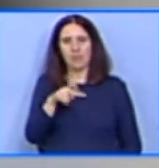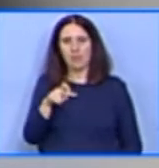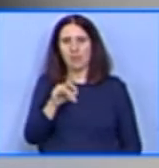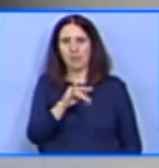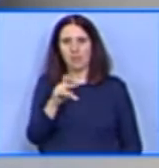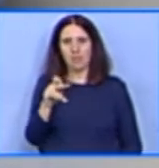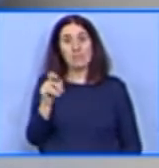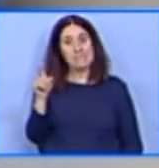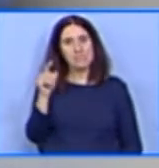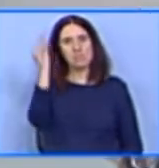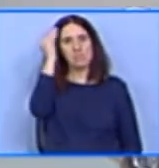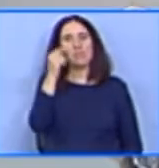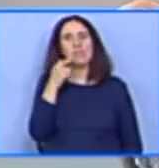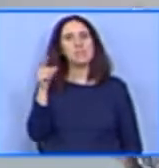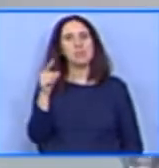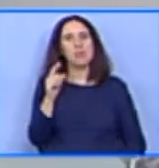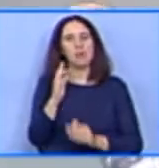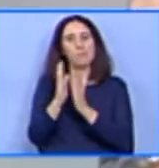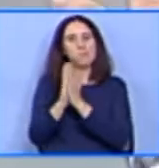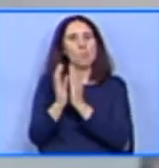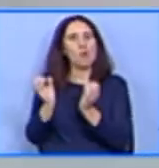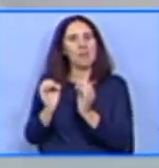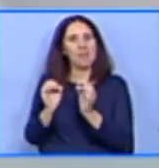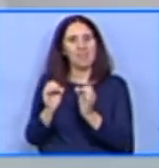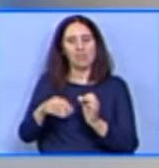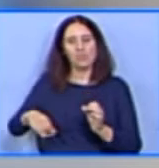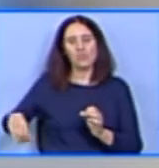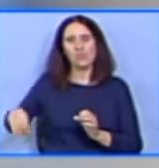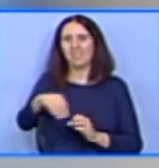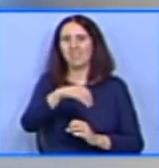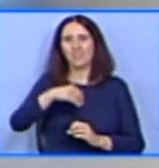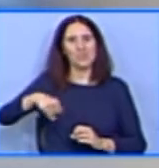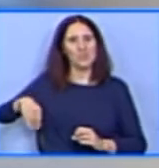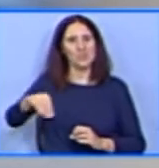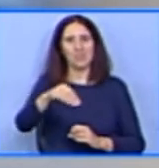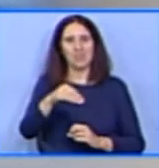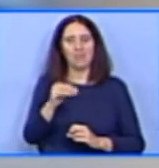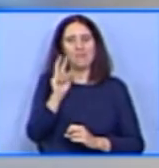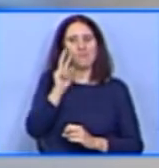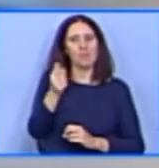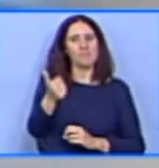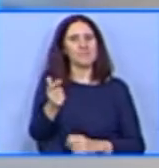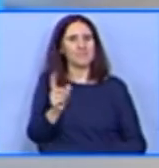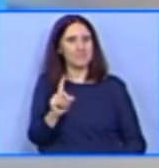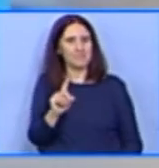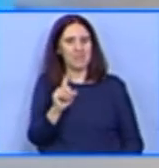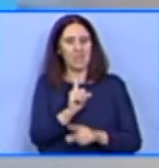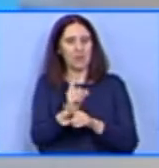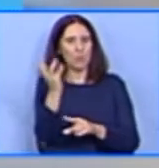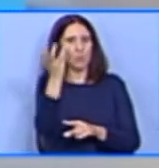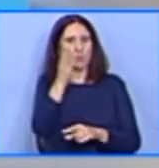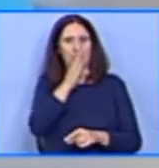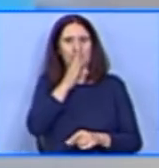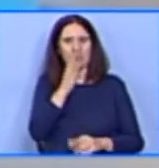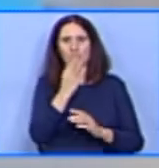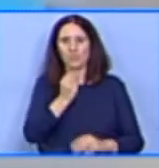é pagão. E, portanto, vindo de zonas que não eram zonas vistas com bons olhos para aquela cultura judaica. Portanto,